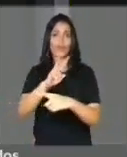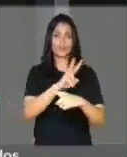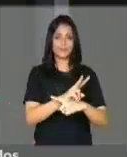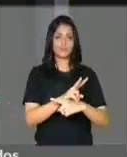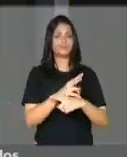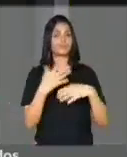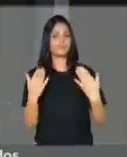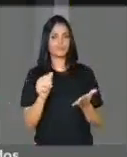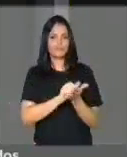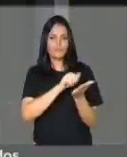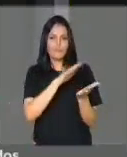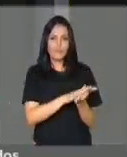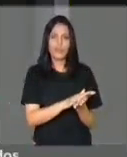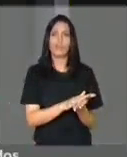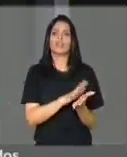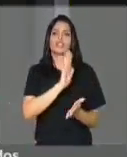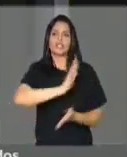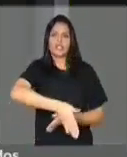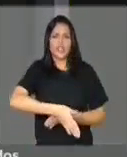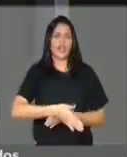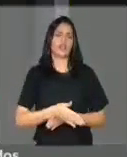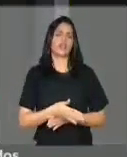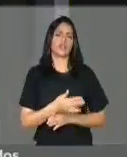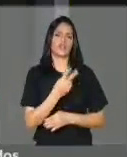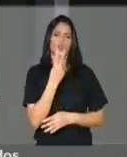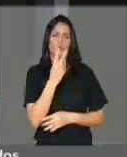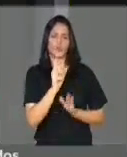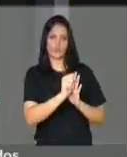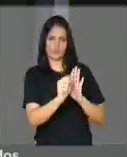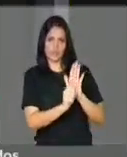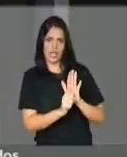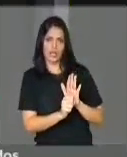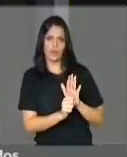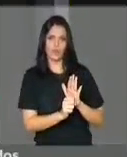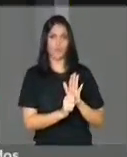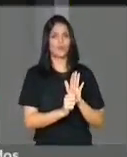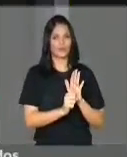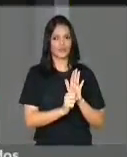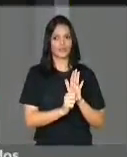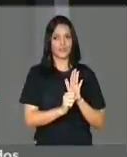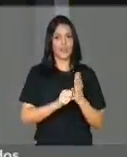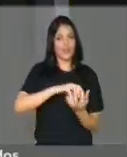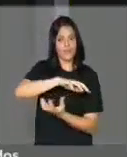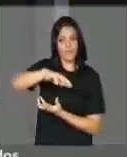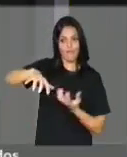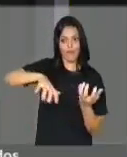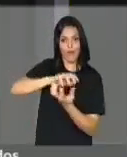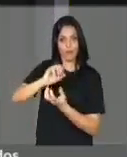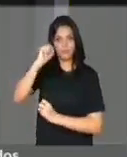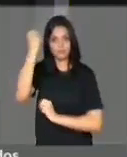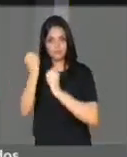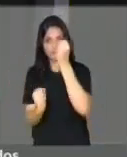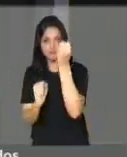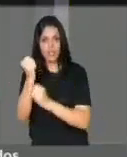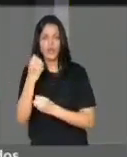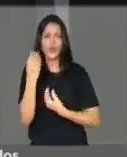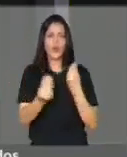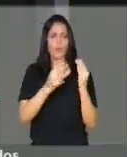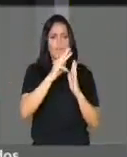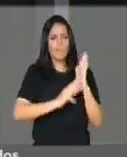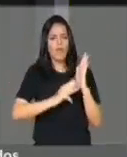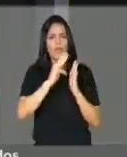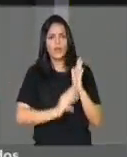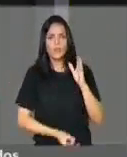Registre-se que mais de 2 séculos se passaram desde o início da Revolução Industrial, quando os métodos de produção começaram